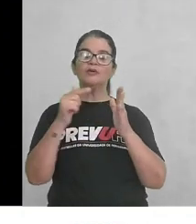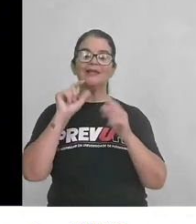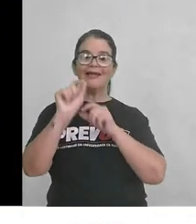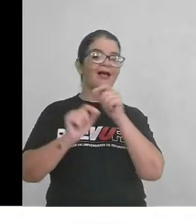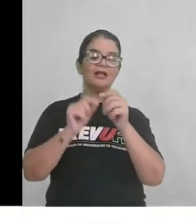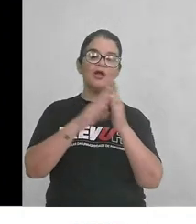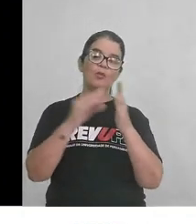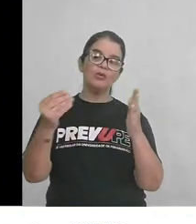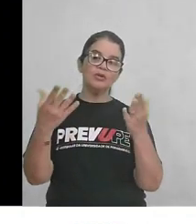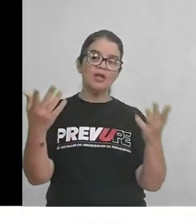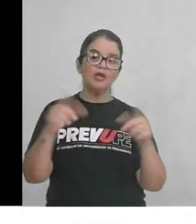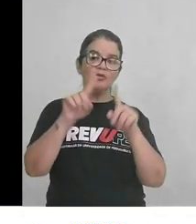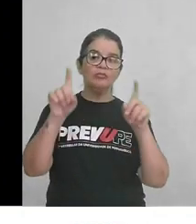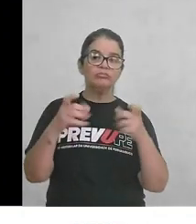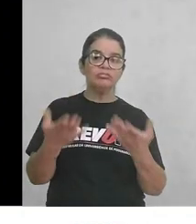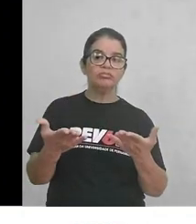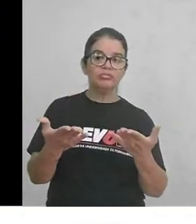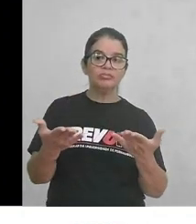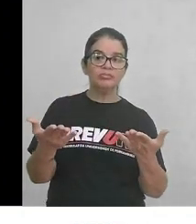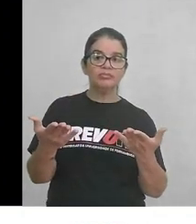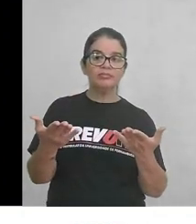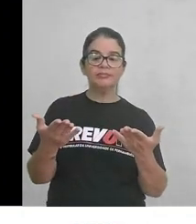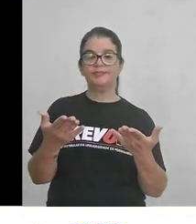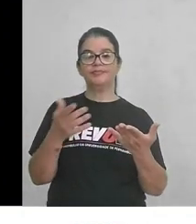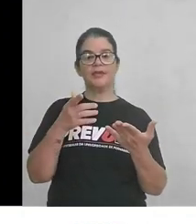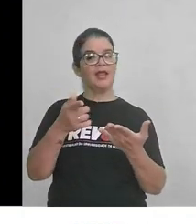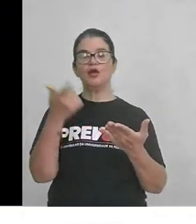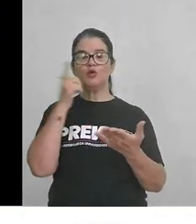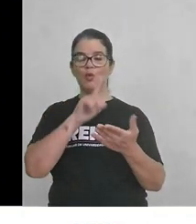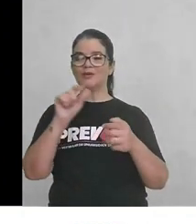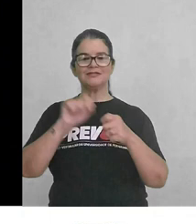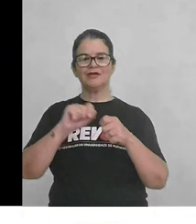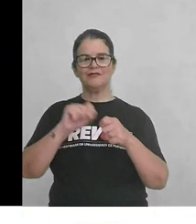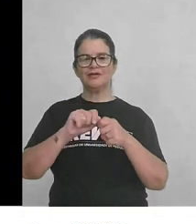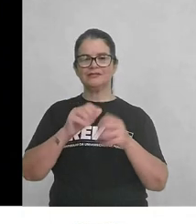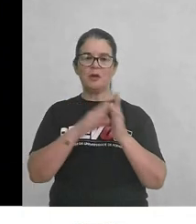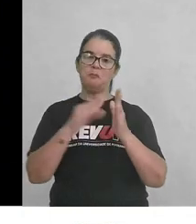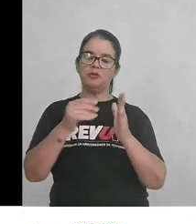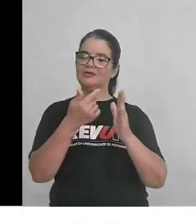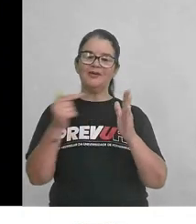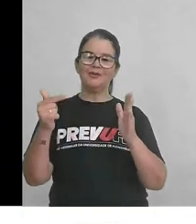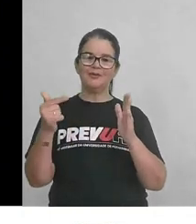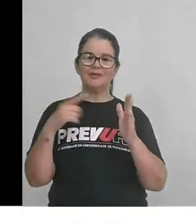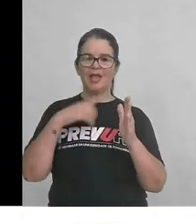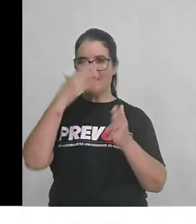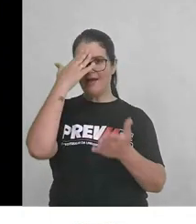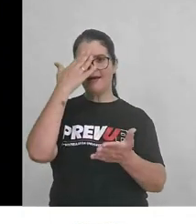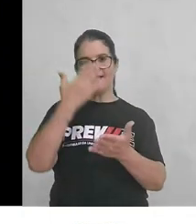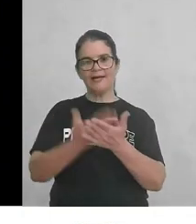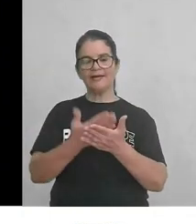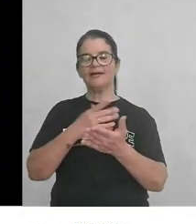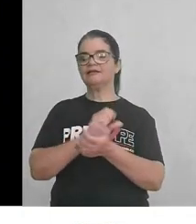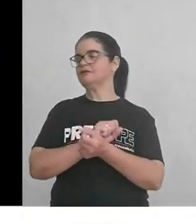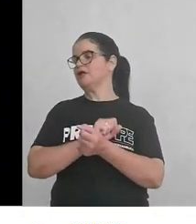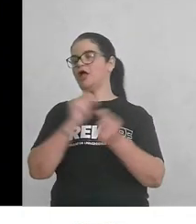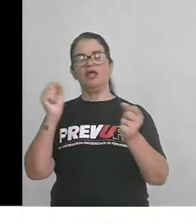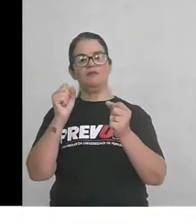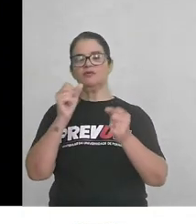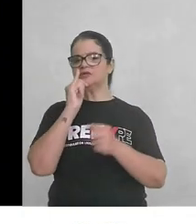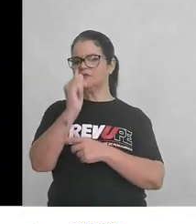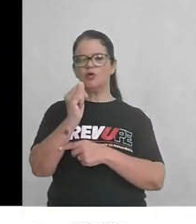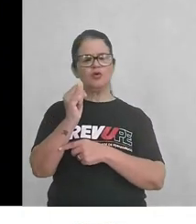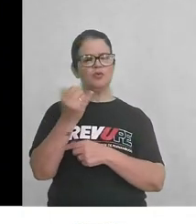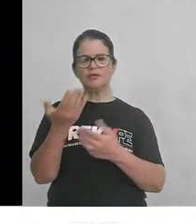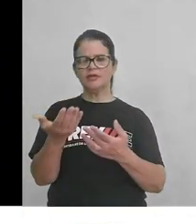não tem modelo. Acredita ser impossível, ele não diz isso. Encontra o modelo que ele pede e não encontrou.